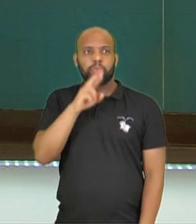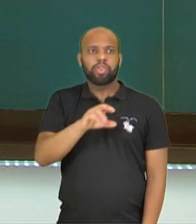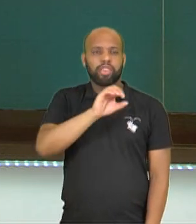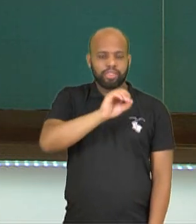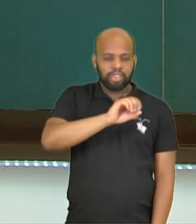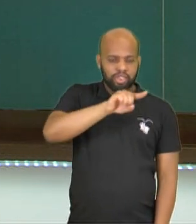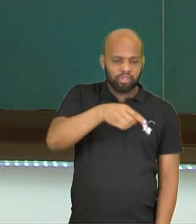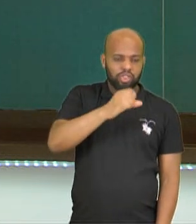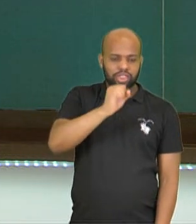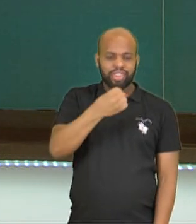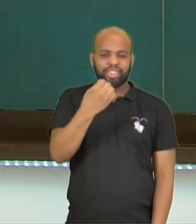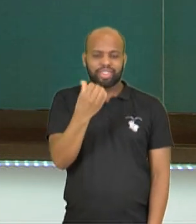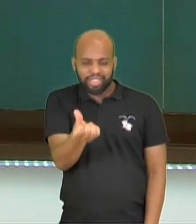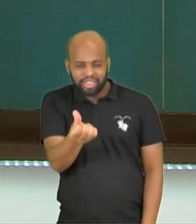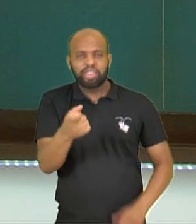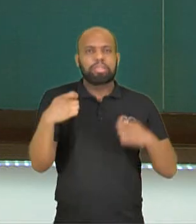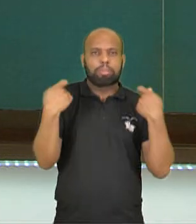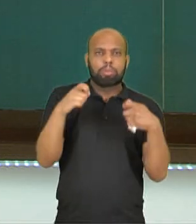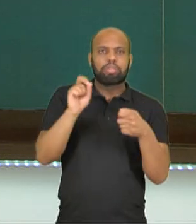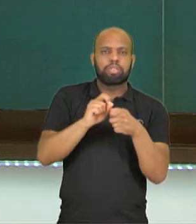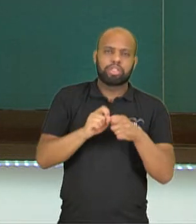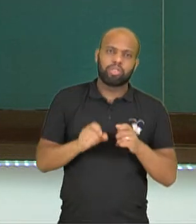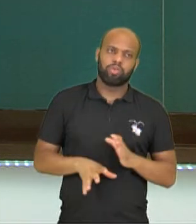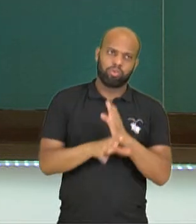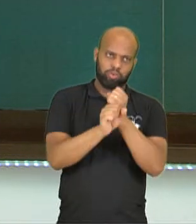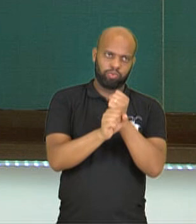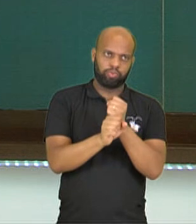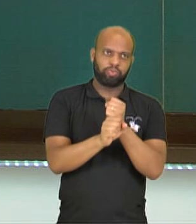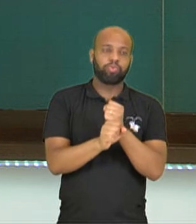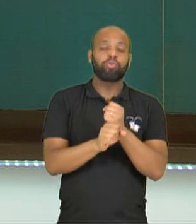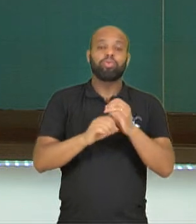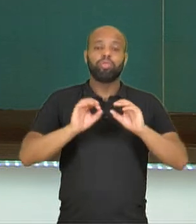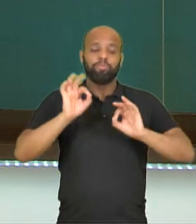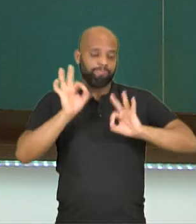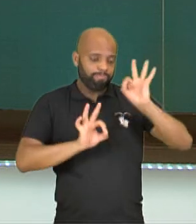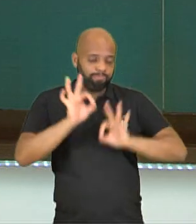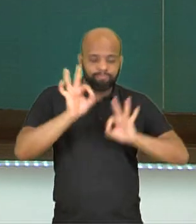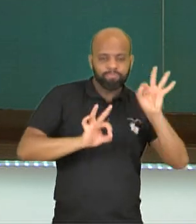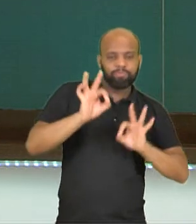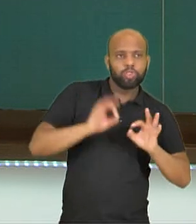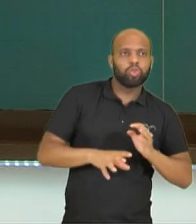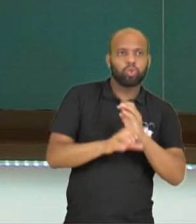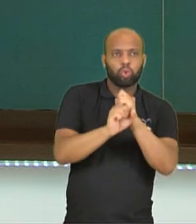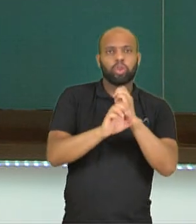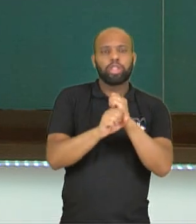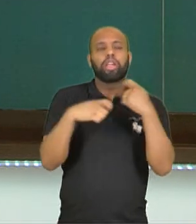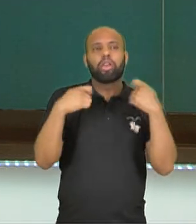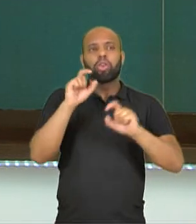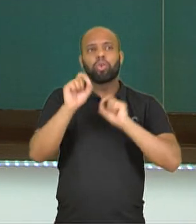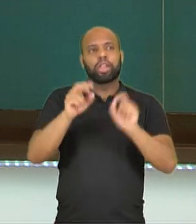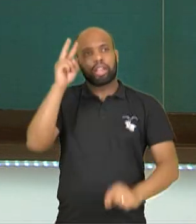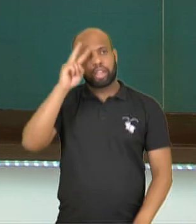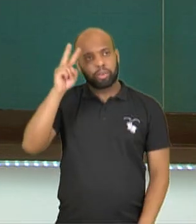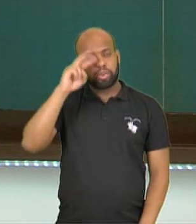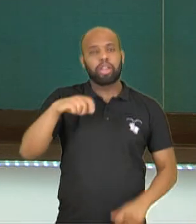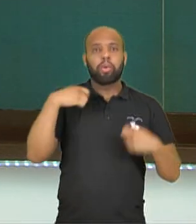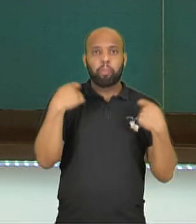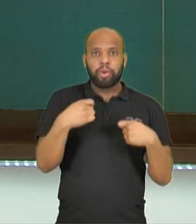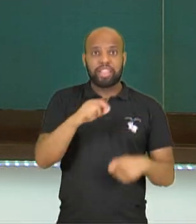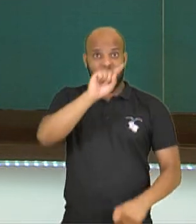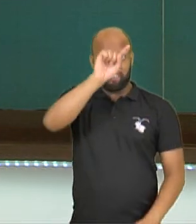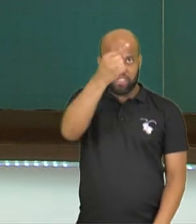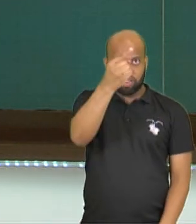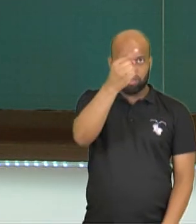0,86. Então, nós precisamos saber operar. E na hora de armar esse tipo de conta aqui, nós não podemos esquecer que é vírgula embaixo